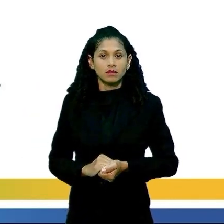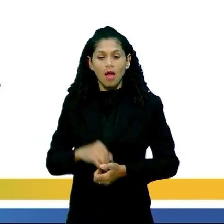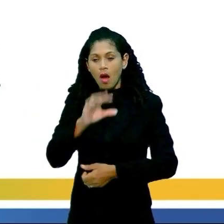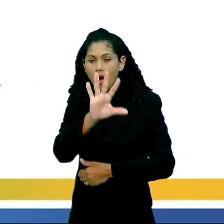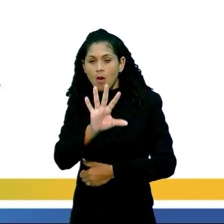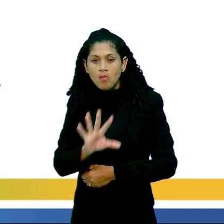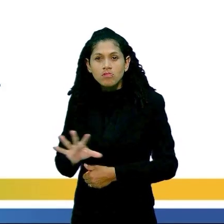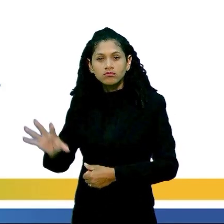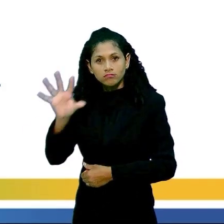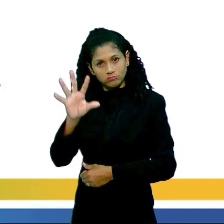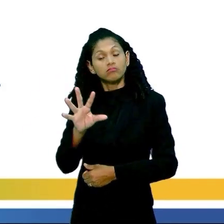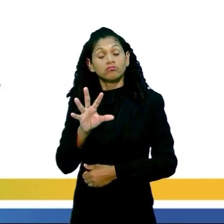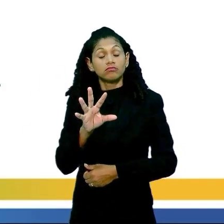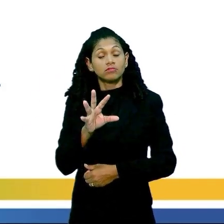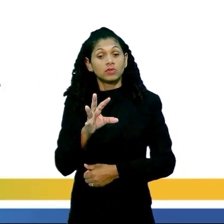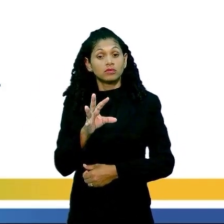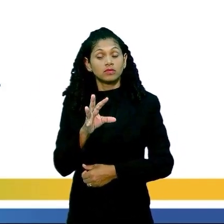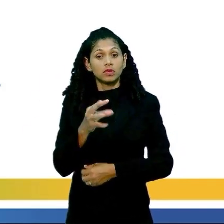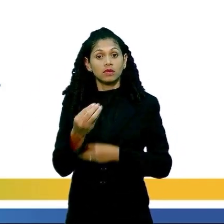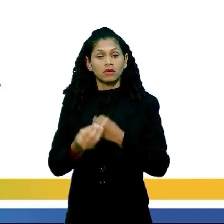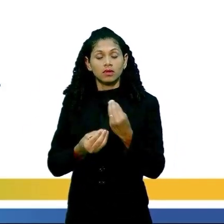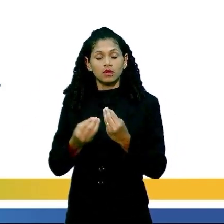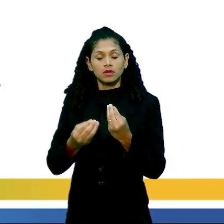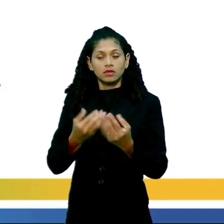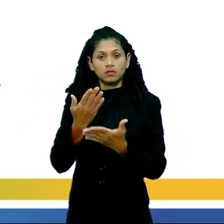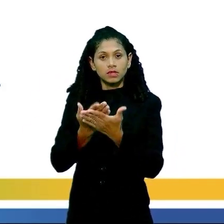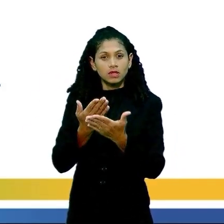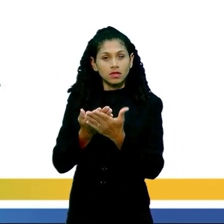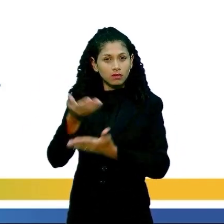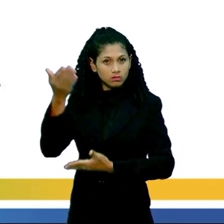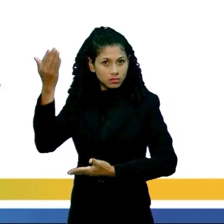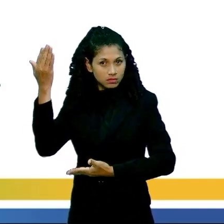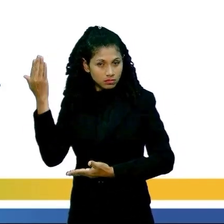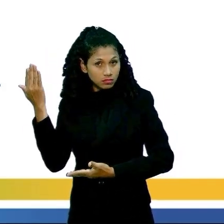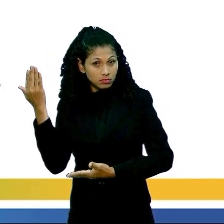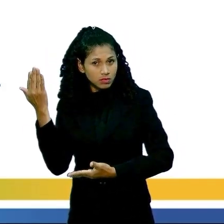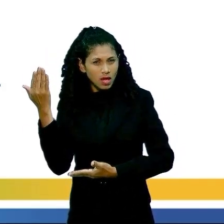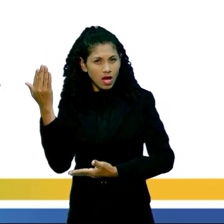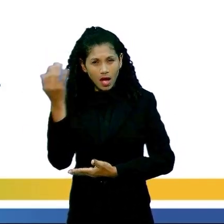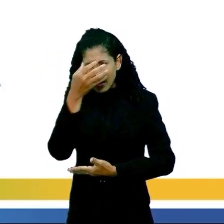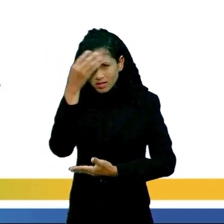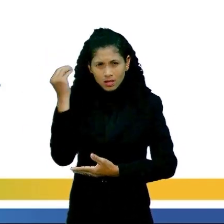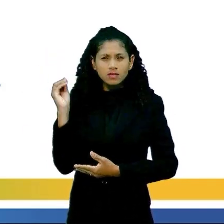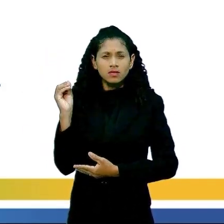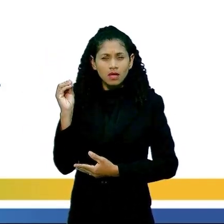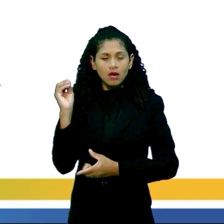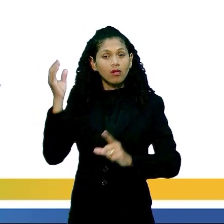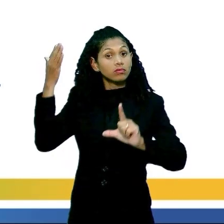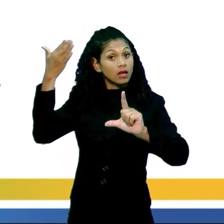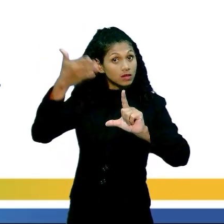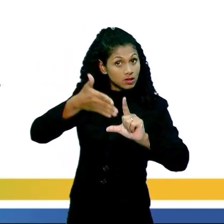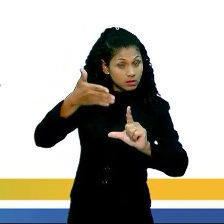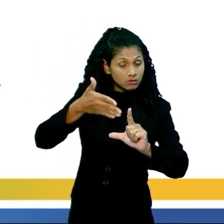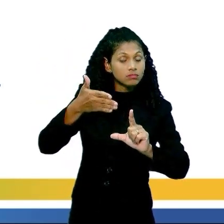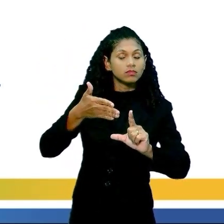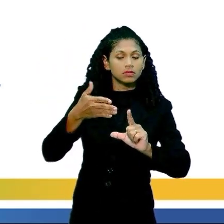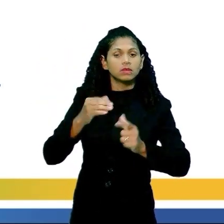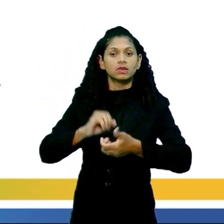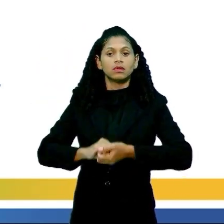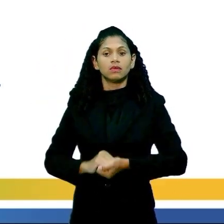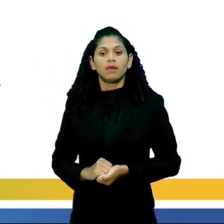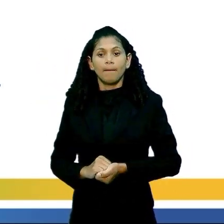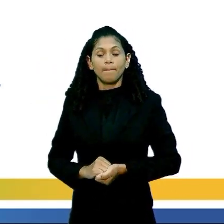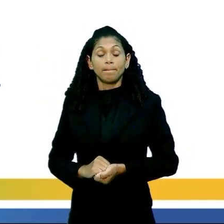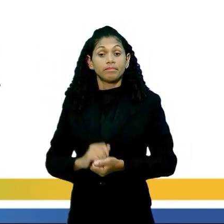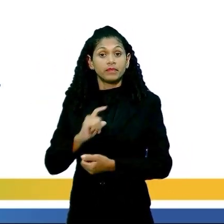fez nas aulas anteriores. Caso você não lembre, acesse a plataforma Edu, que vai estar lá para você conferir. Mas aqui, de forma geral,